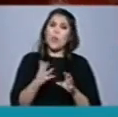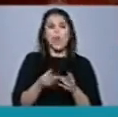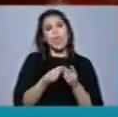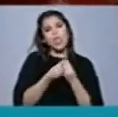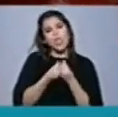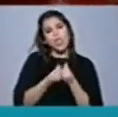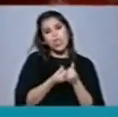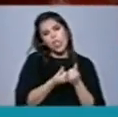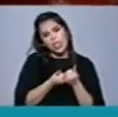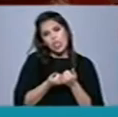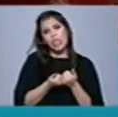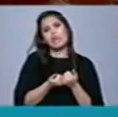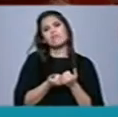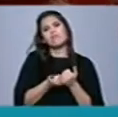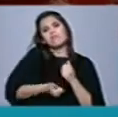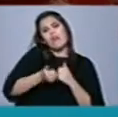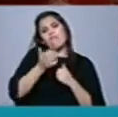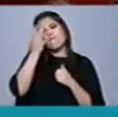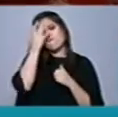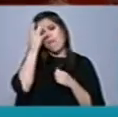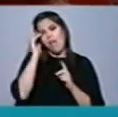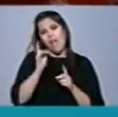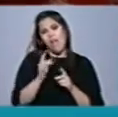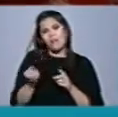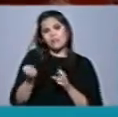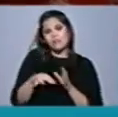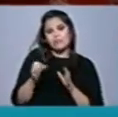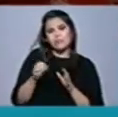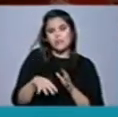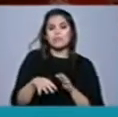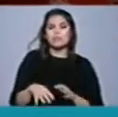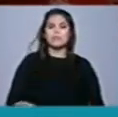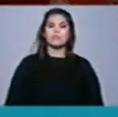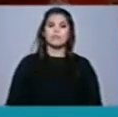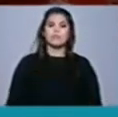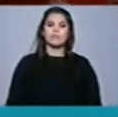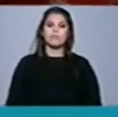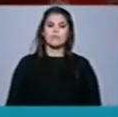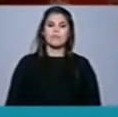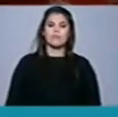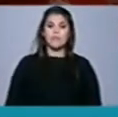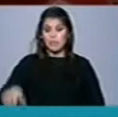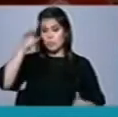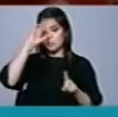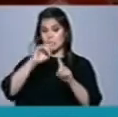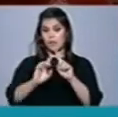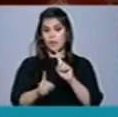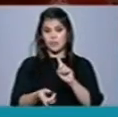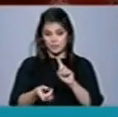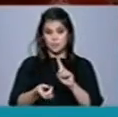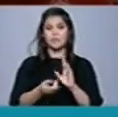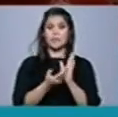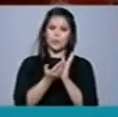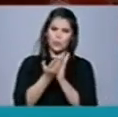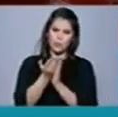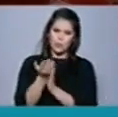bocadinho menos espessa, já é mais fácil ir adicionando os ovos. Aqui o que fazemos é